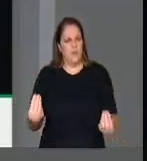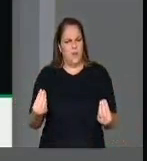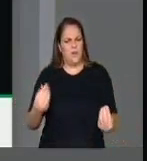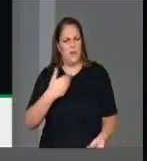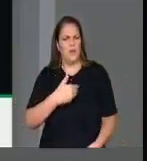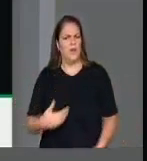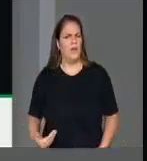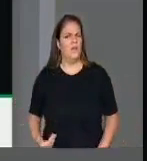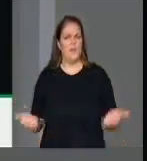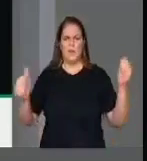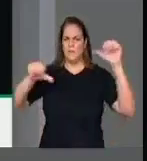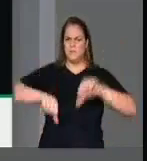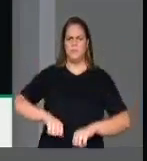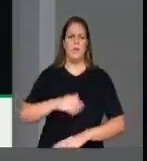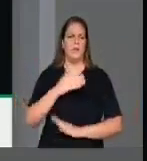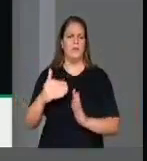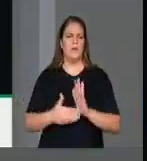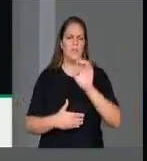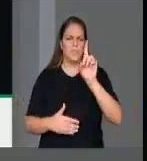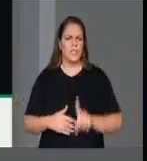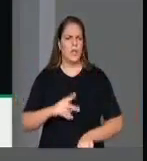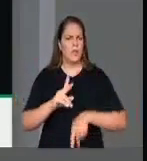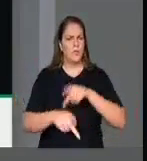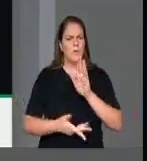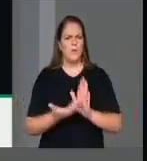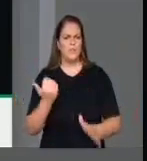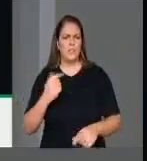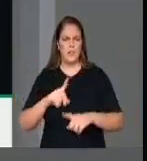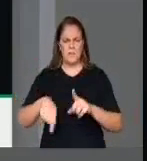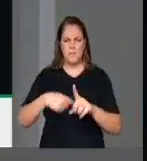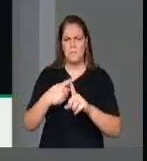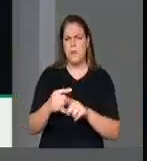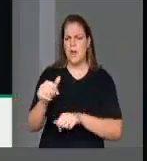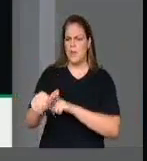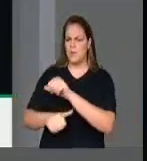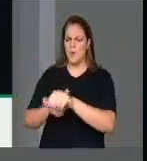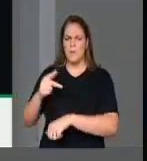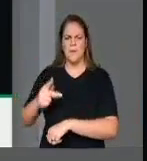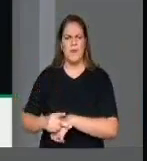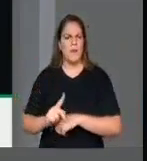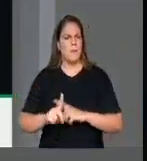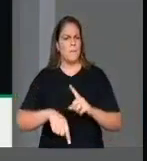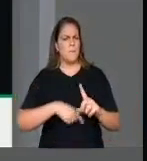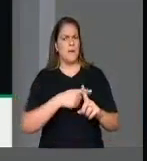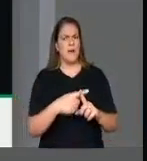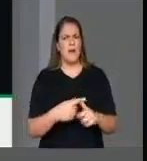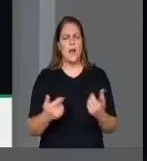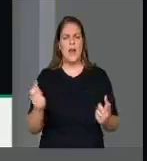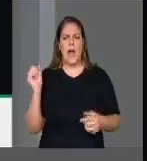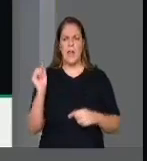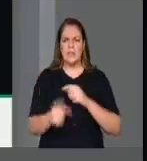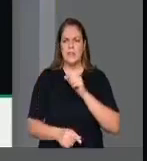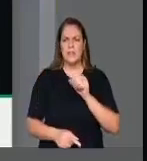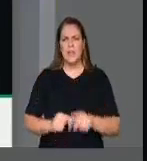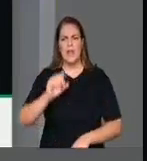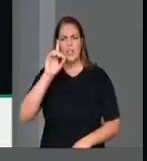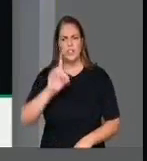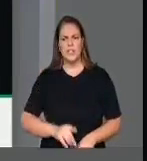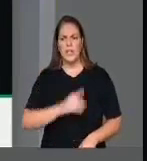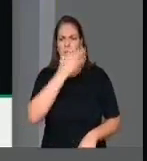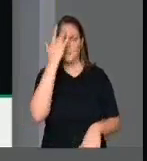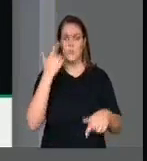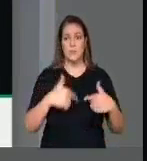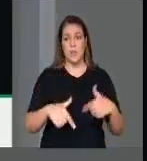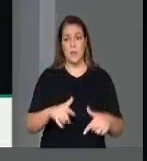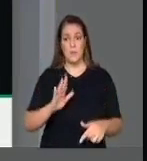dos direitos sociais do povo brasileiro, agora querendo retornar à reforma da Previdência, além do ataque aos direitos dos trabalhadores